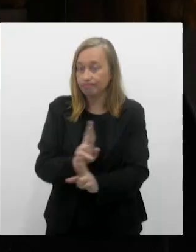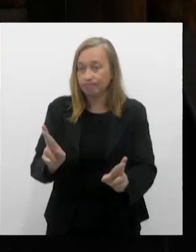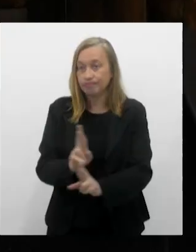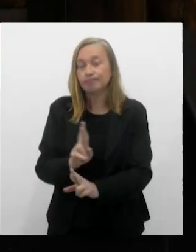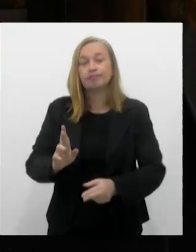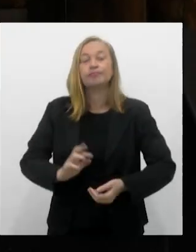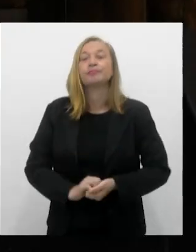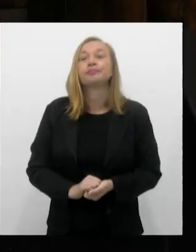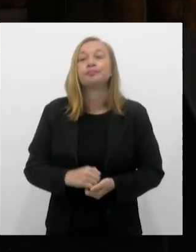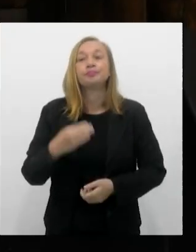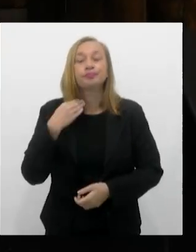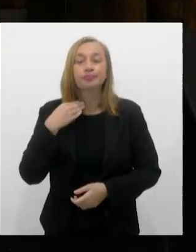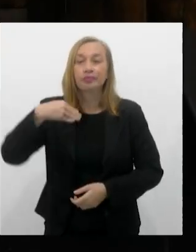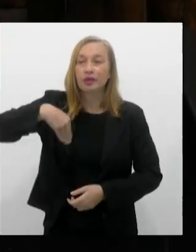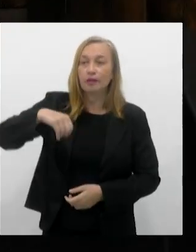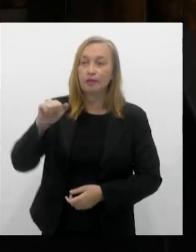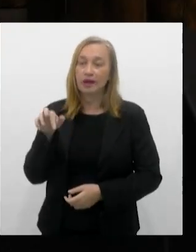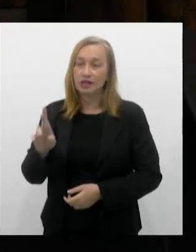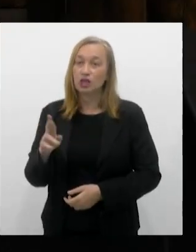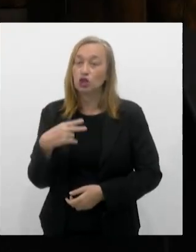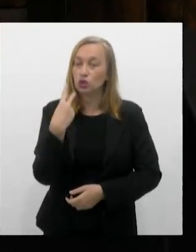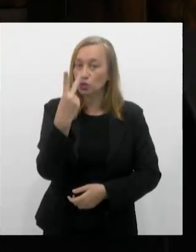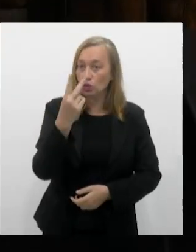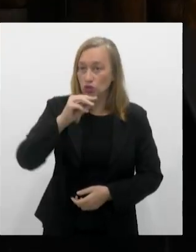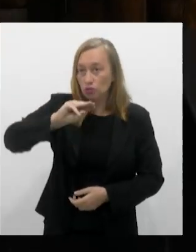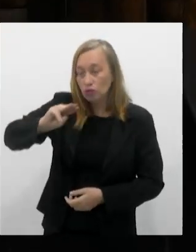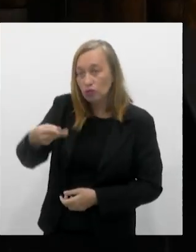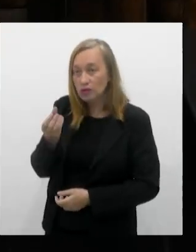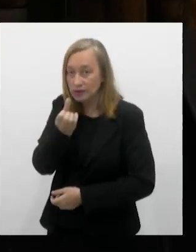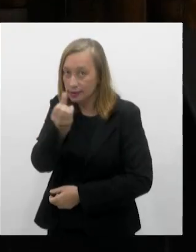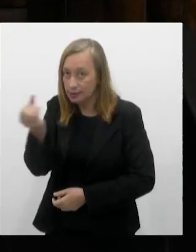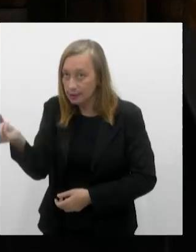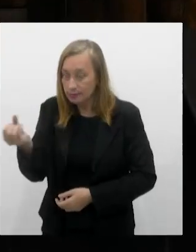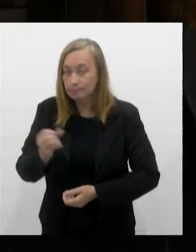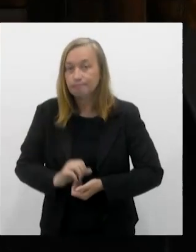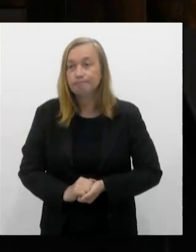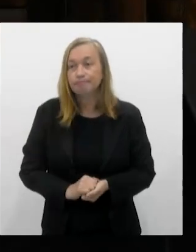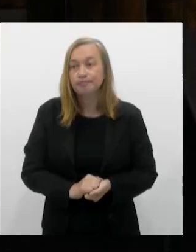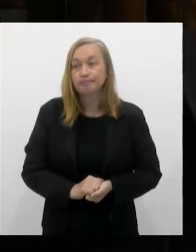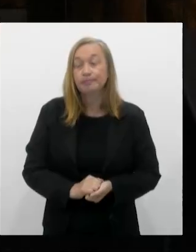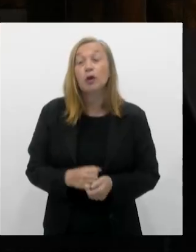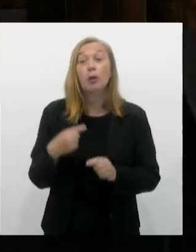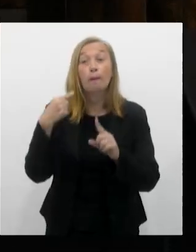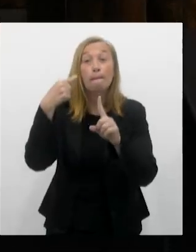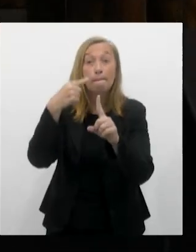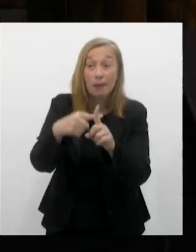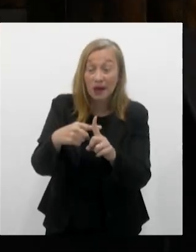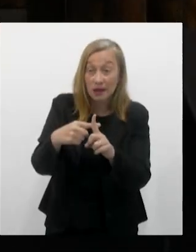Master. 2 bilhões e 600. Com mais